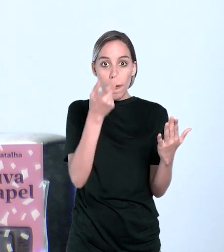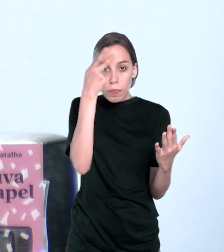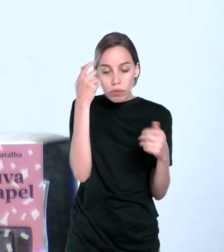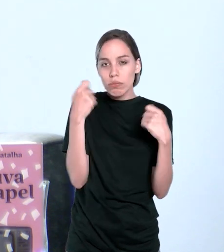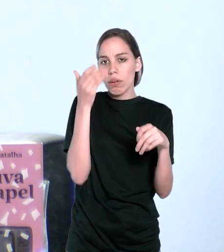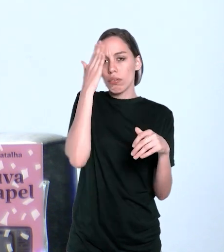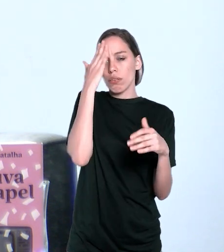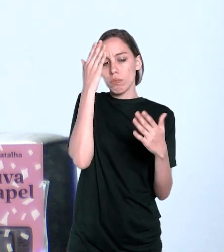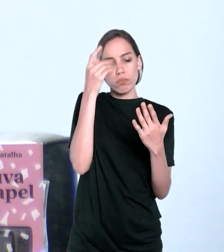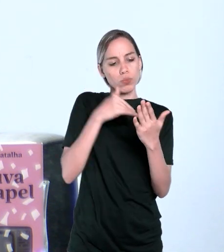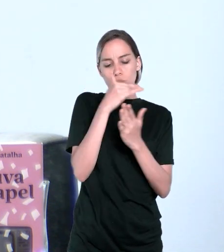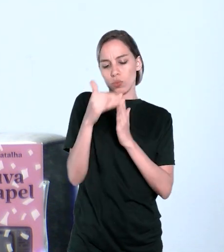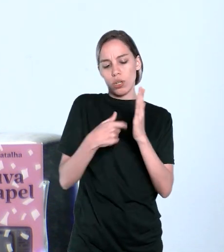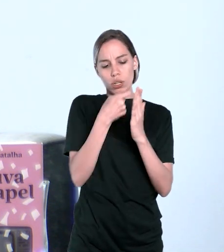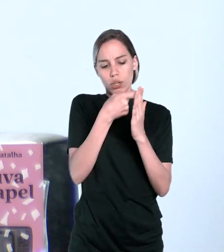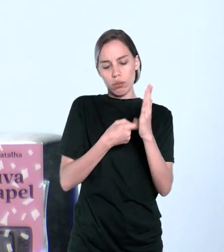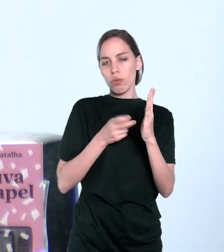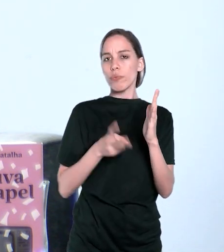sedução de escrita, que eu considero muito.